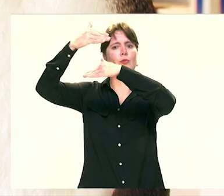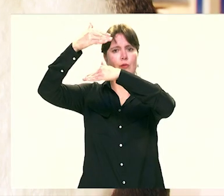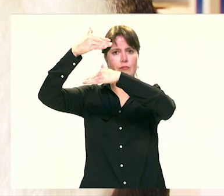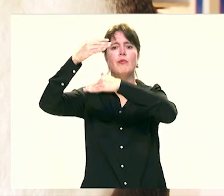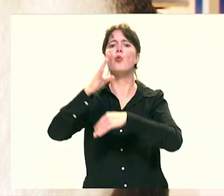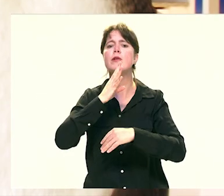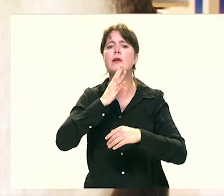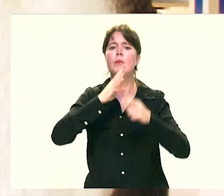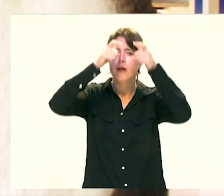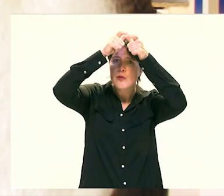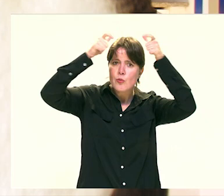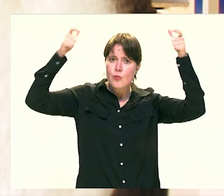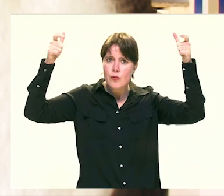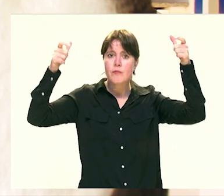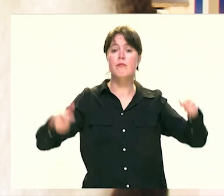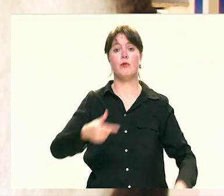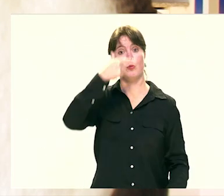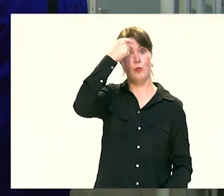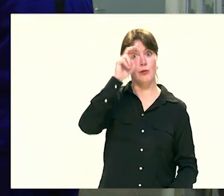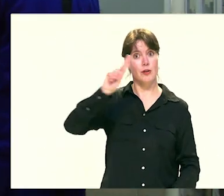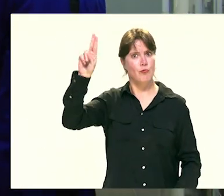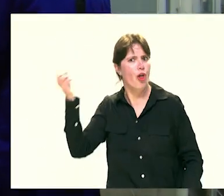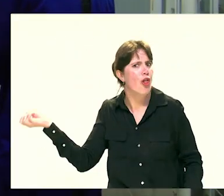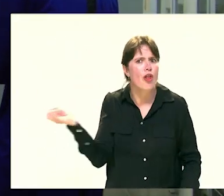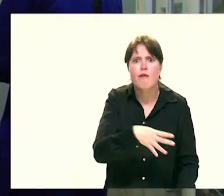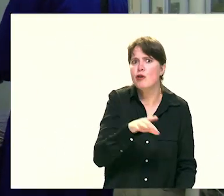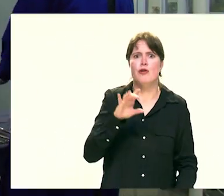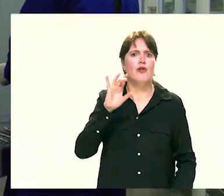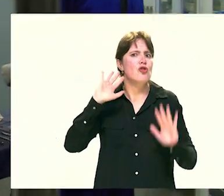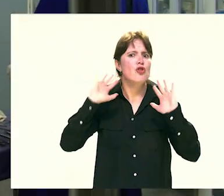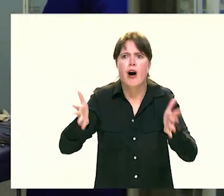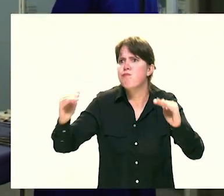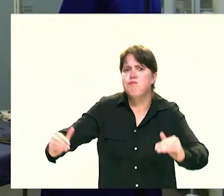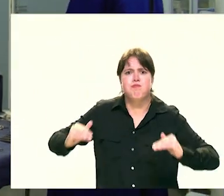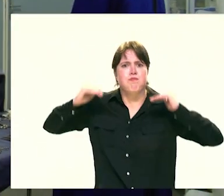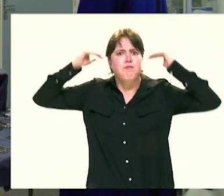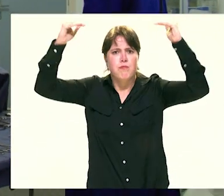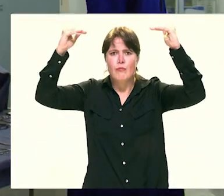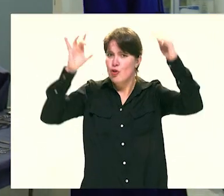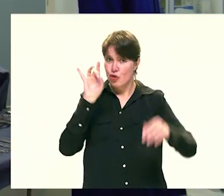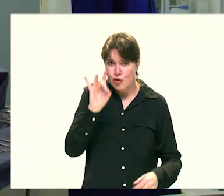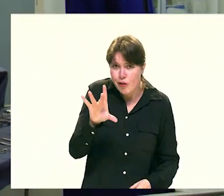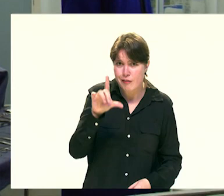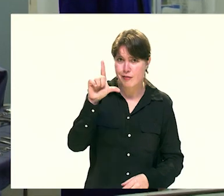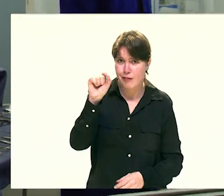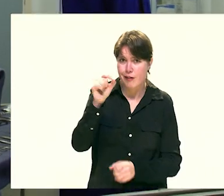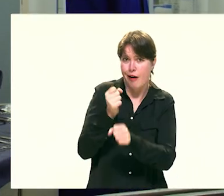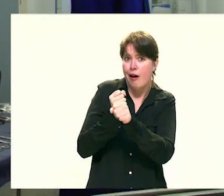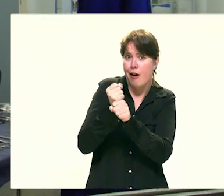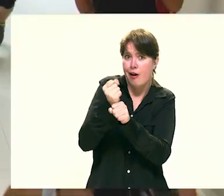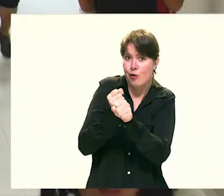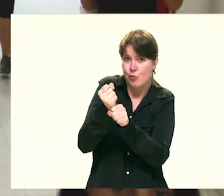anos de existência. São mais de 60 cursos de graduação, além de especializações, mestrados e